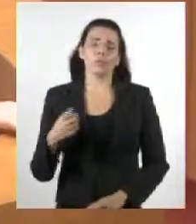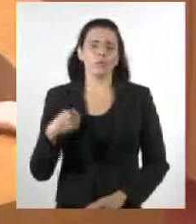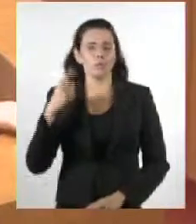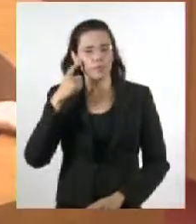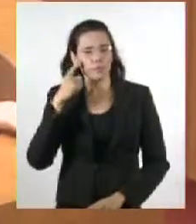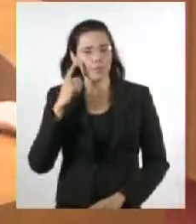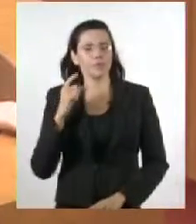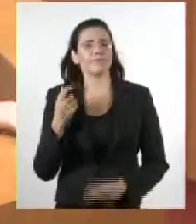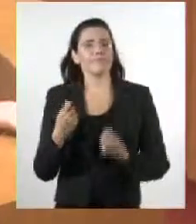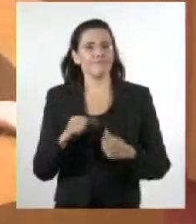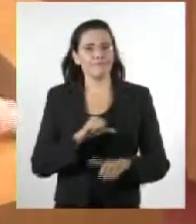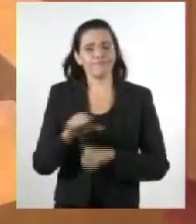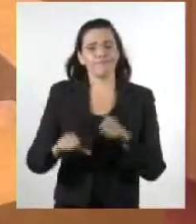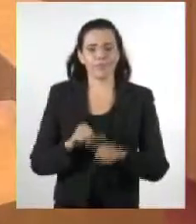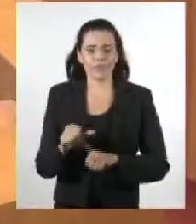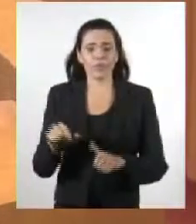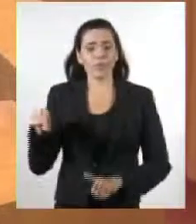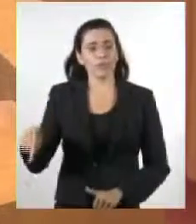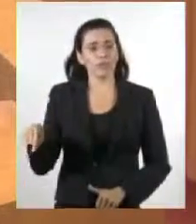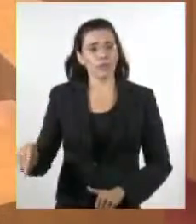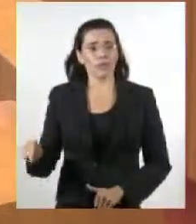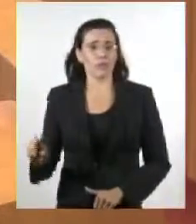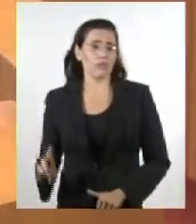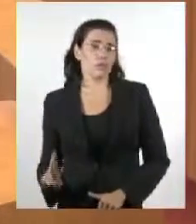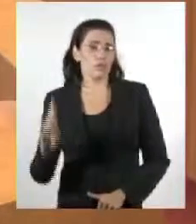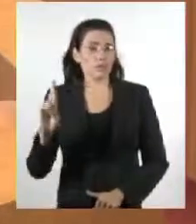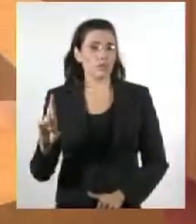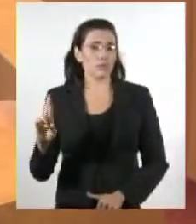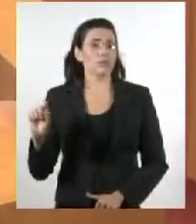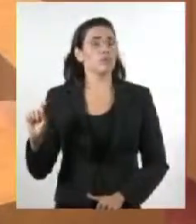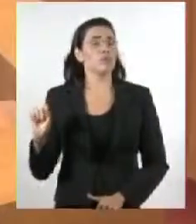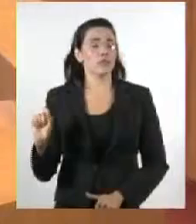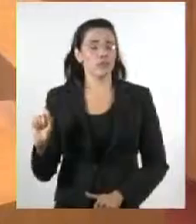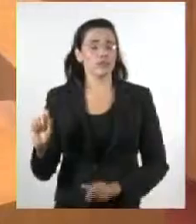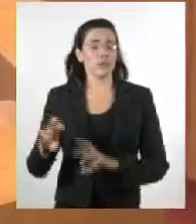dado por esses representantes que participaram da reunião